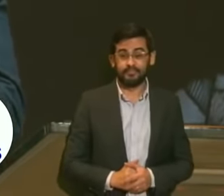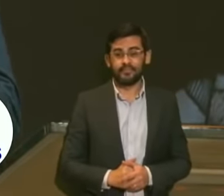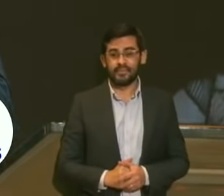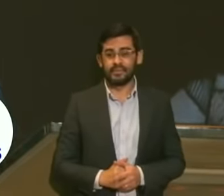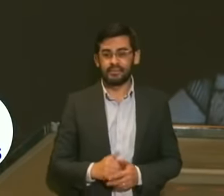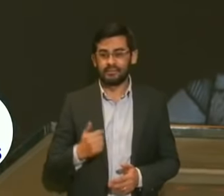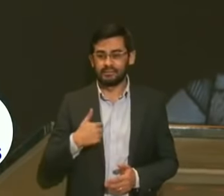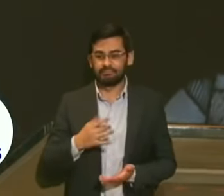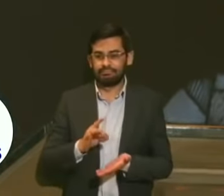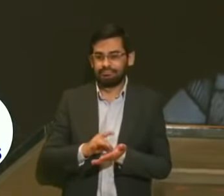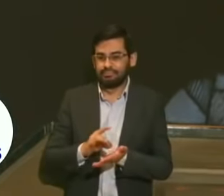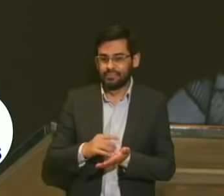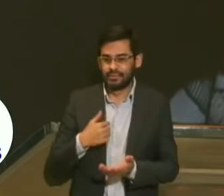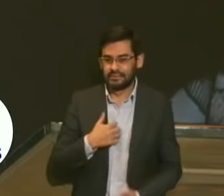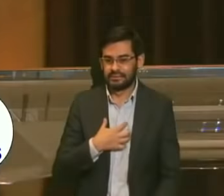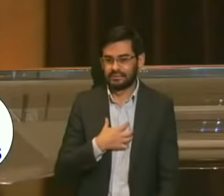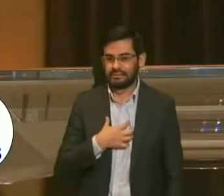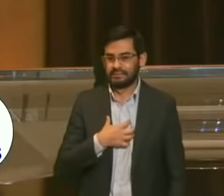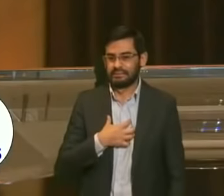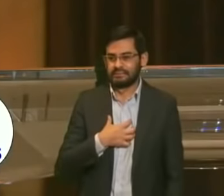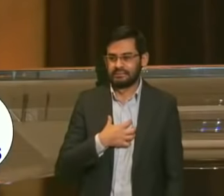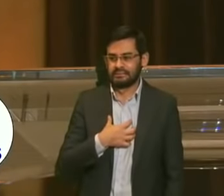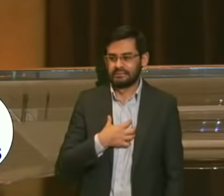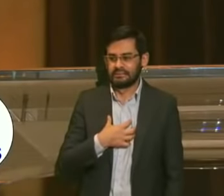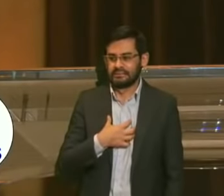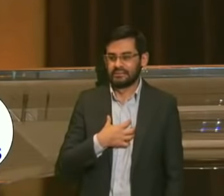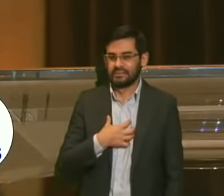Aí a coisa ficou pior.